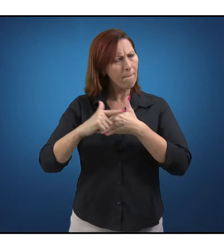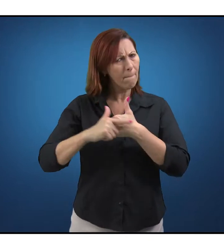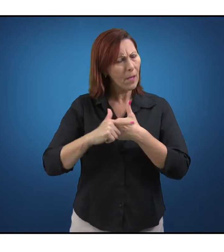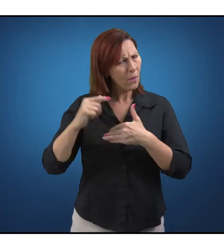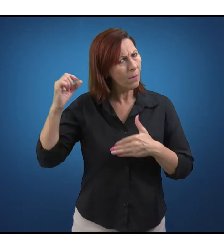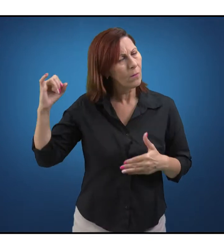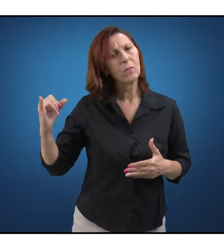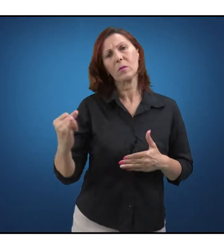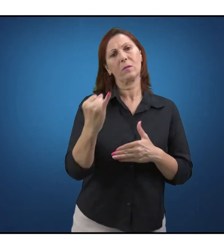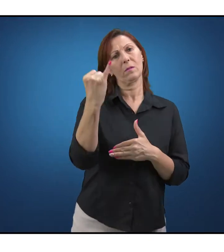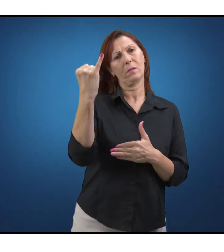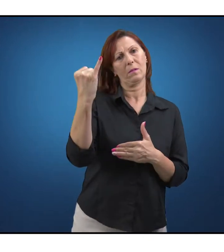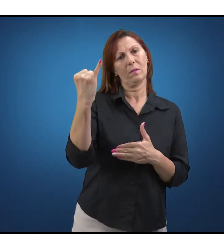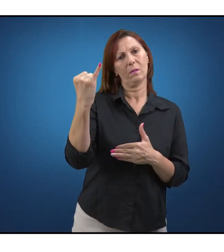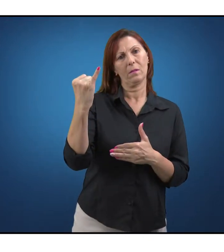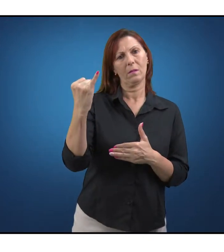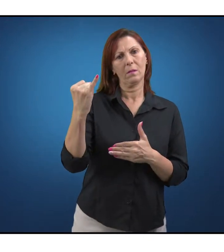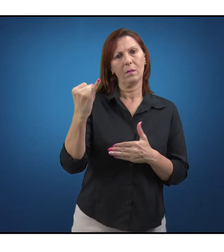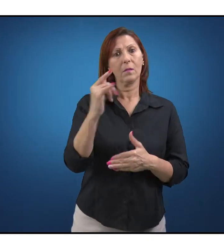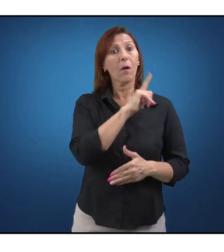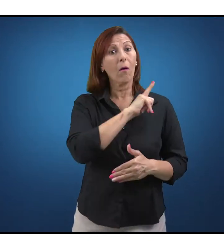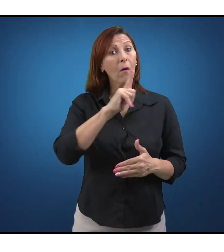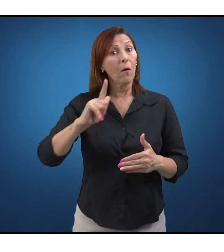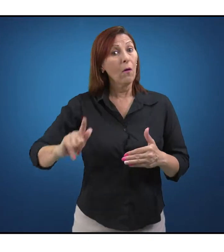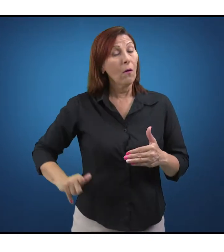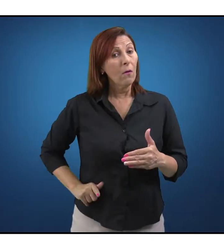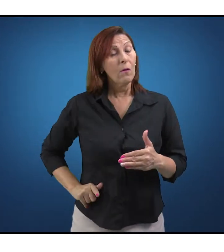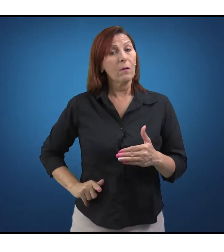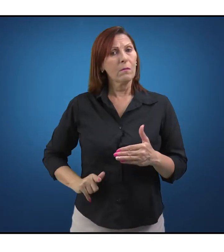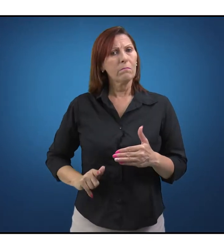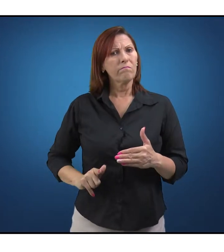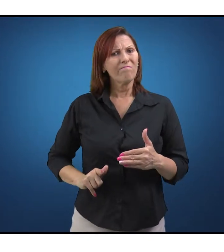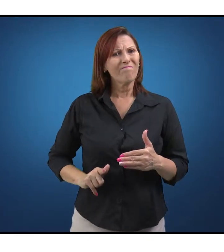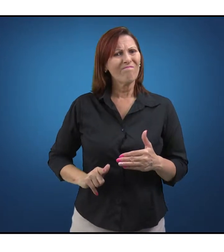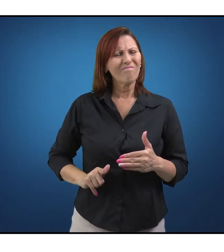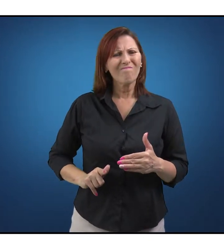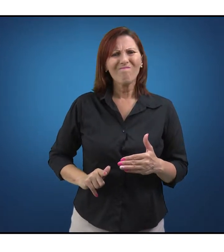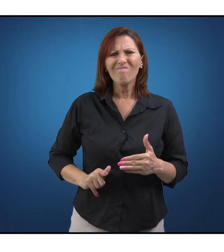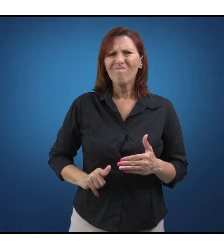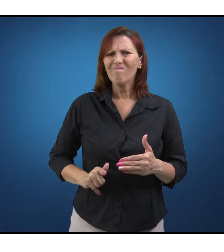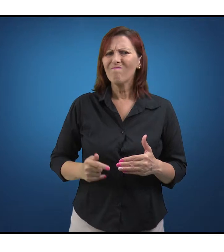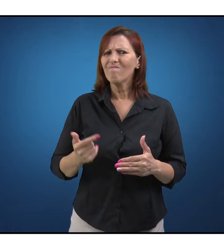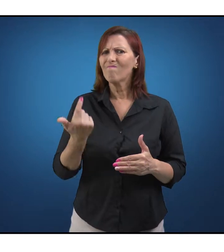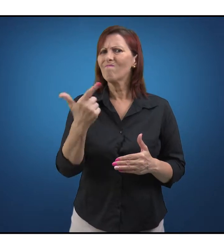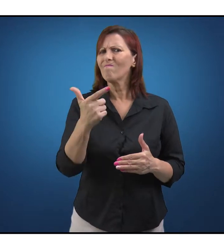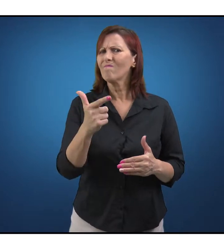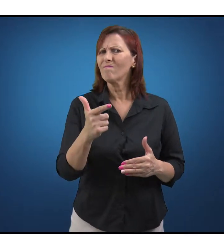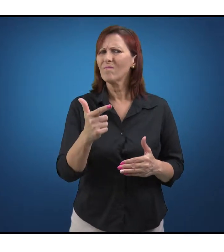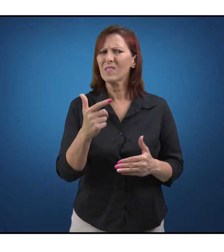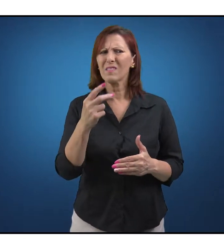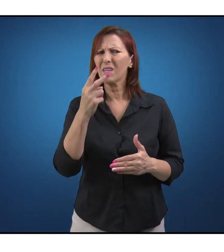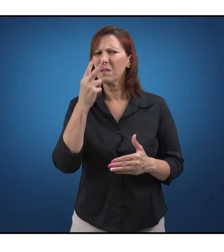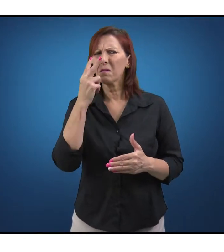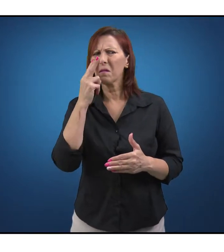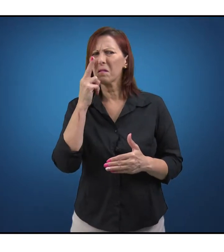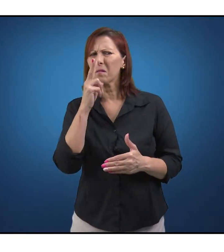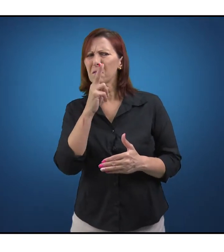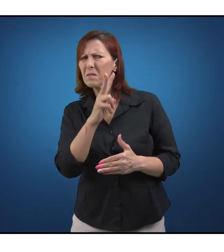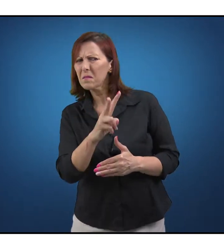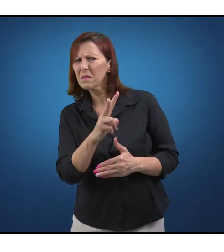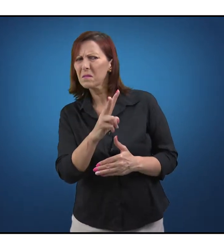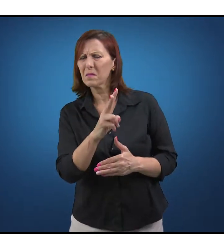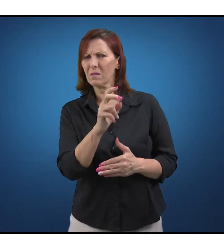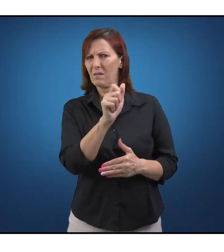importante. E esses governadores, né, eles não tiveram uma grande interferência na APP